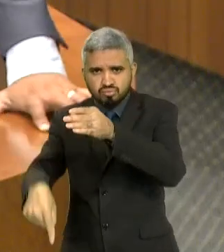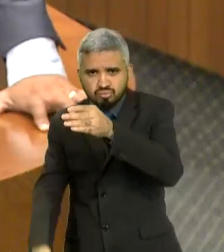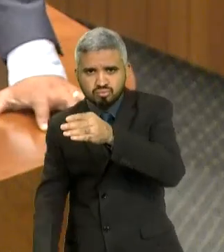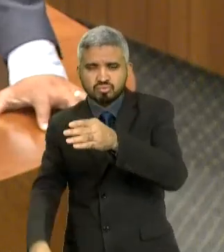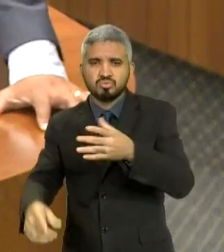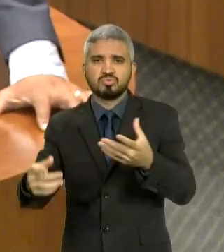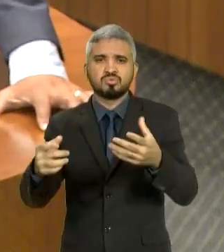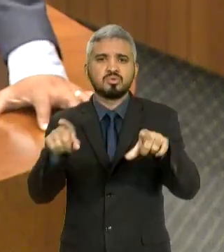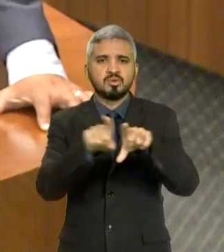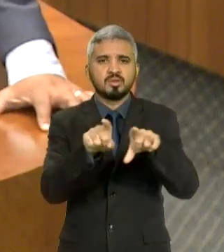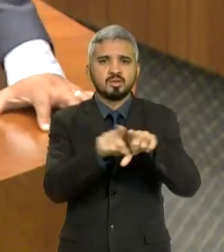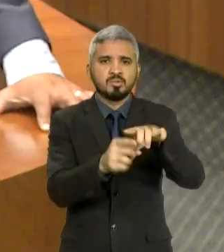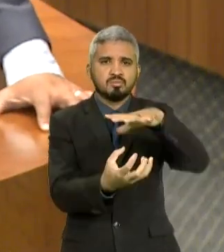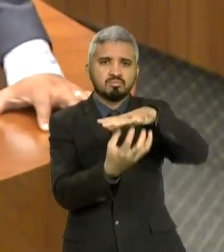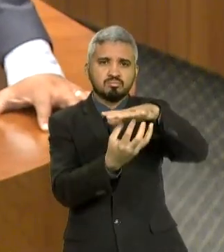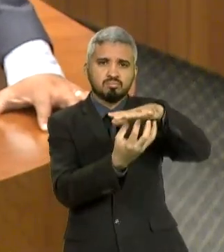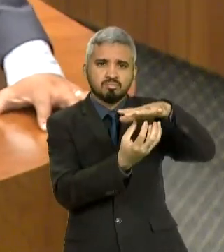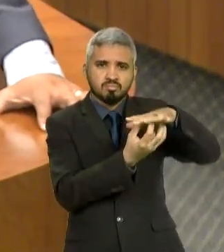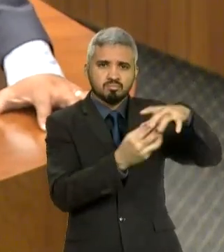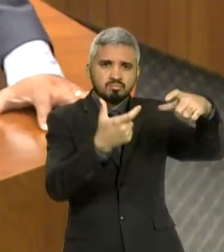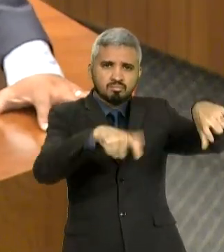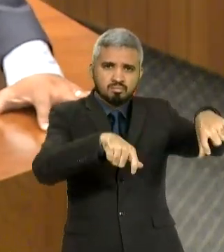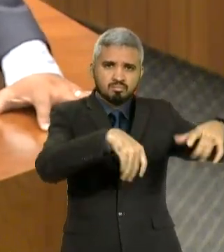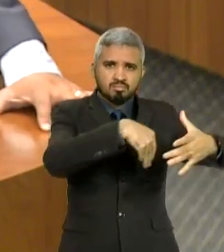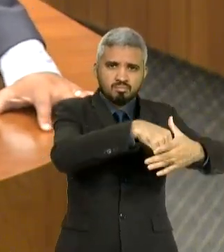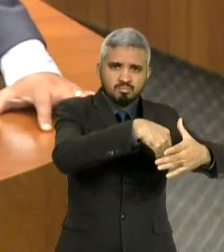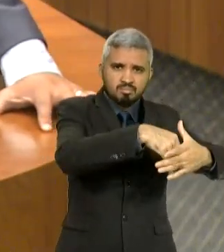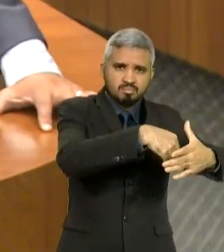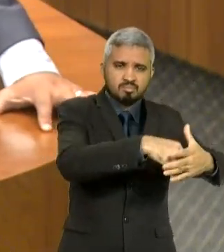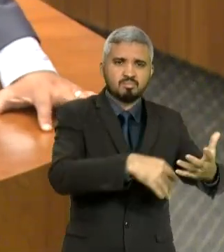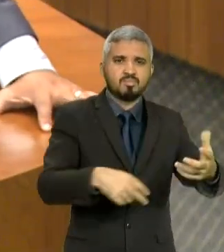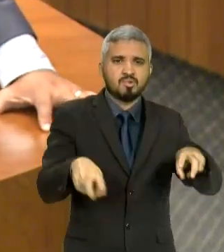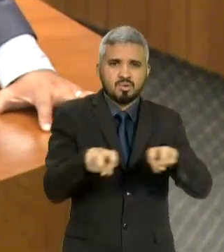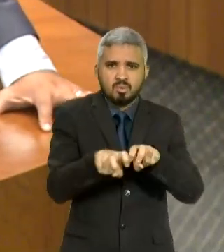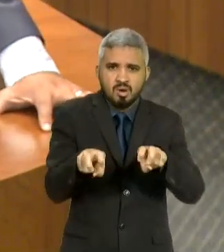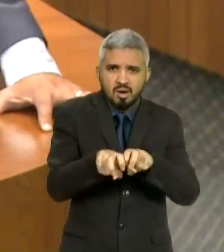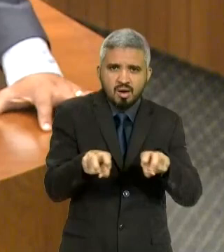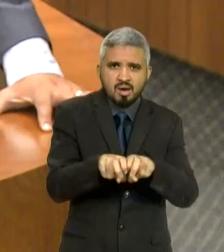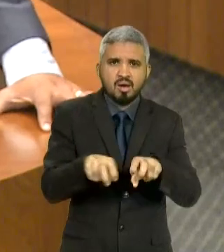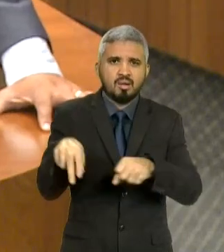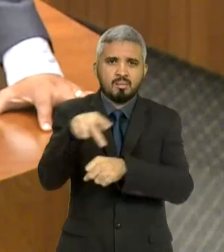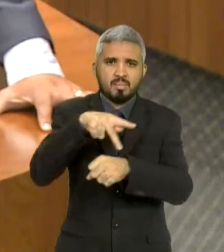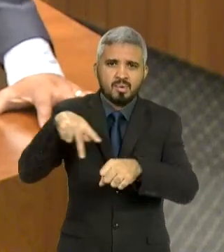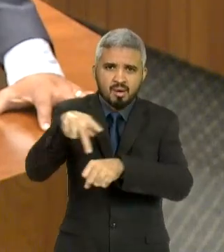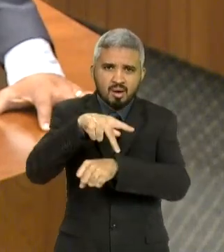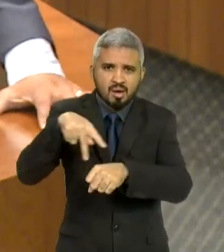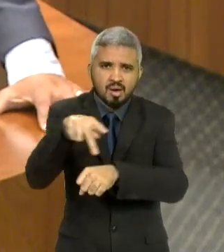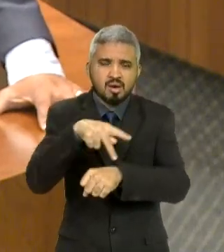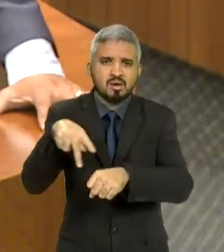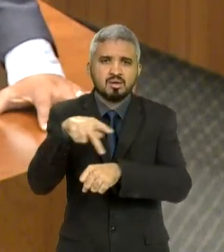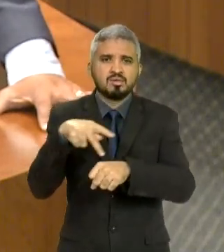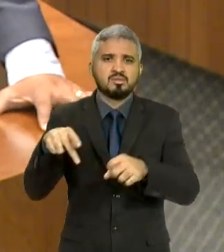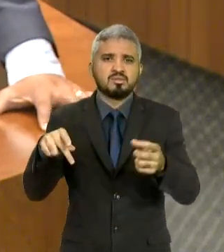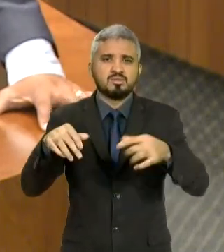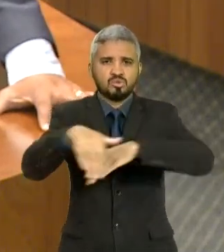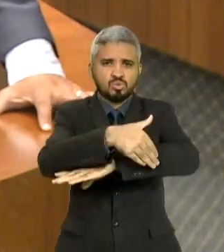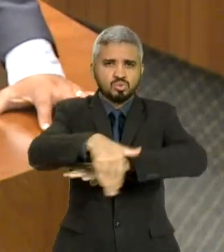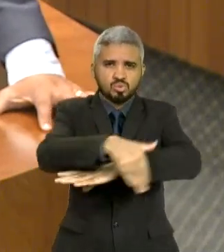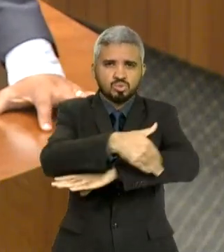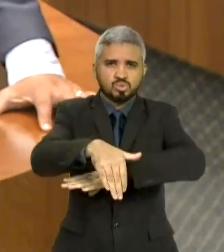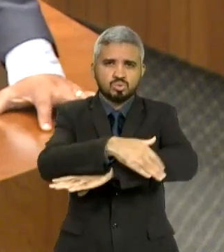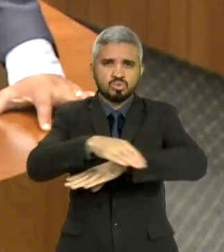um campo de futebol, um estádio, uma areninha, levar uma praça, o asfalto, o bloqueteamento,